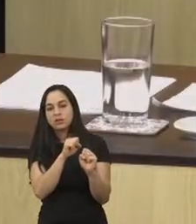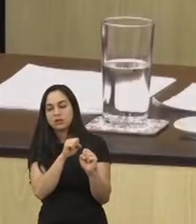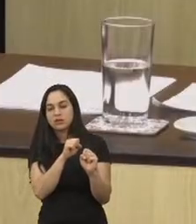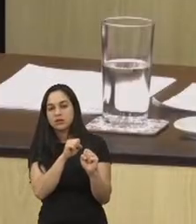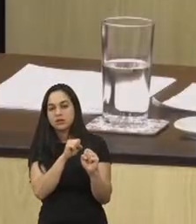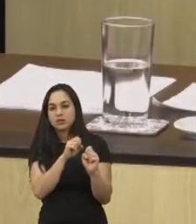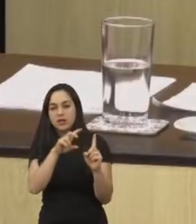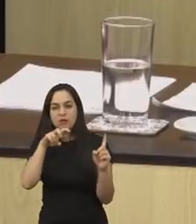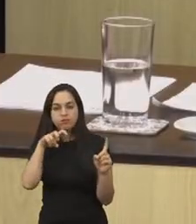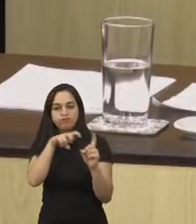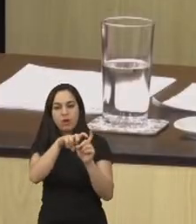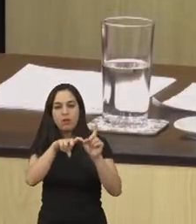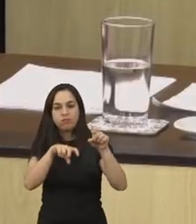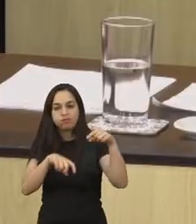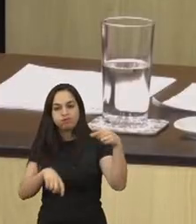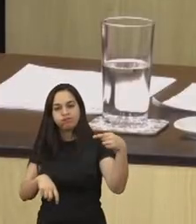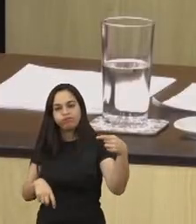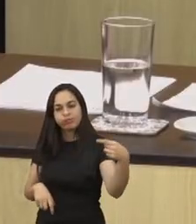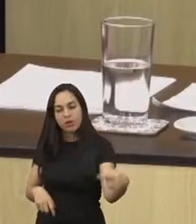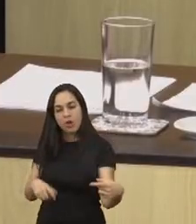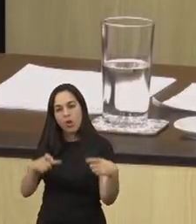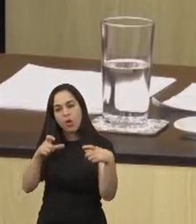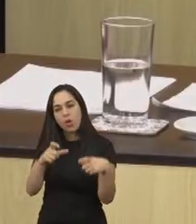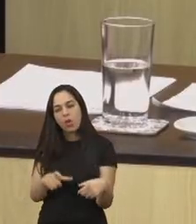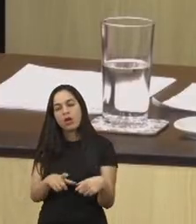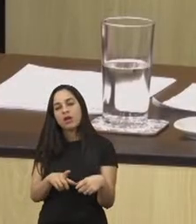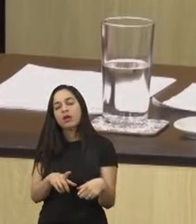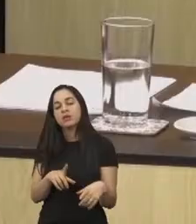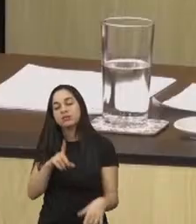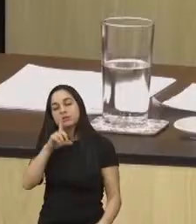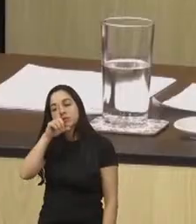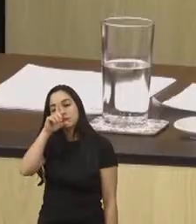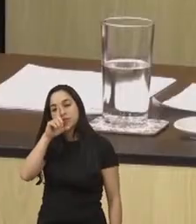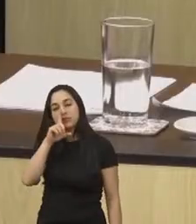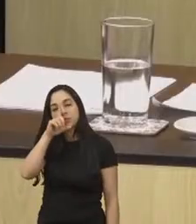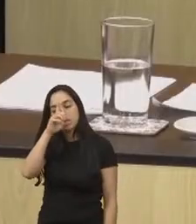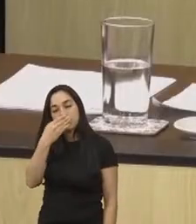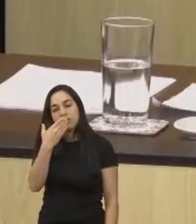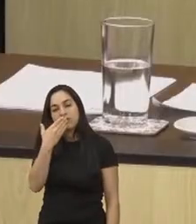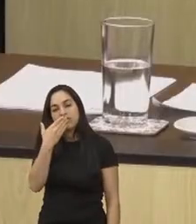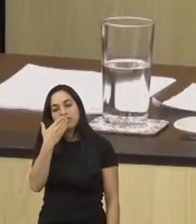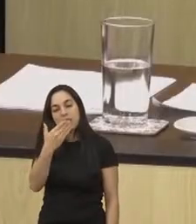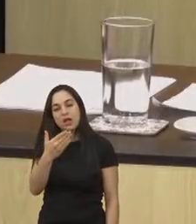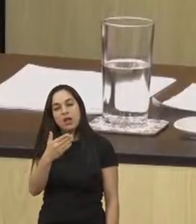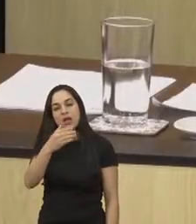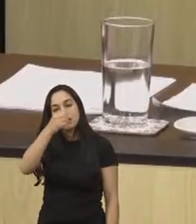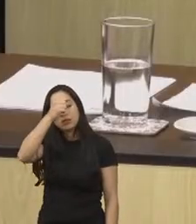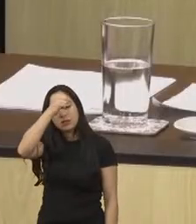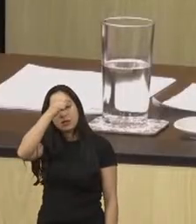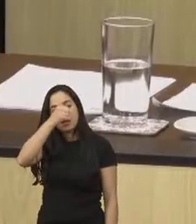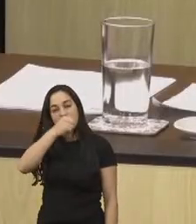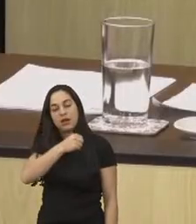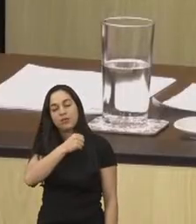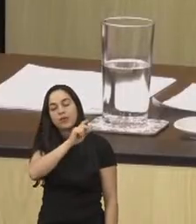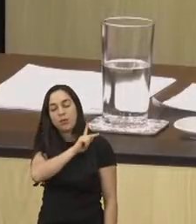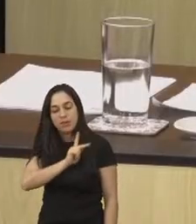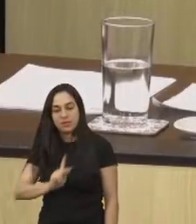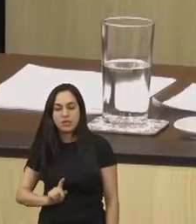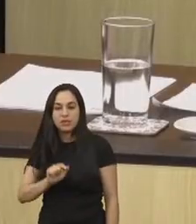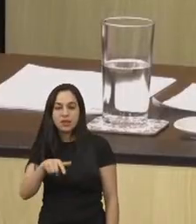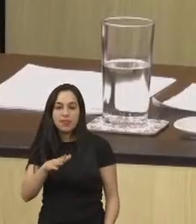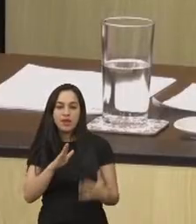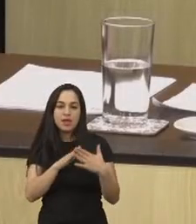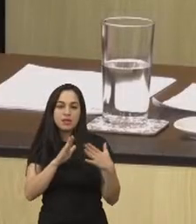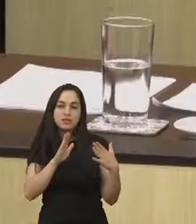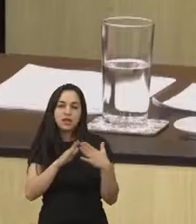ocasionalmente cair nessas passagens inferiores, requeremos ao excelentíssimo senhor presidente desta casa, ouvido e aprovado